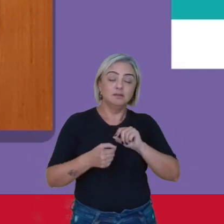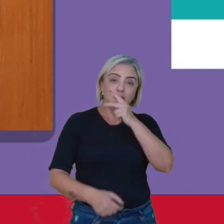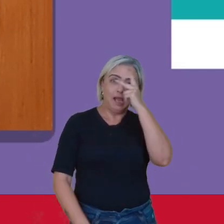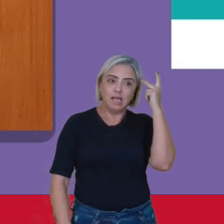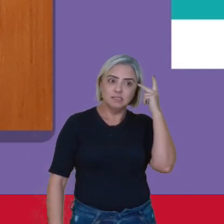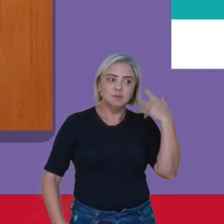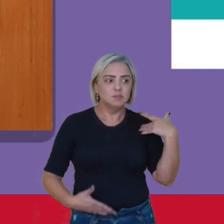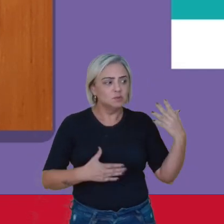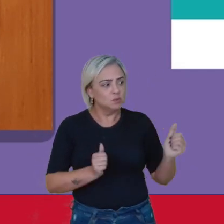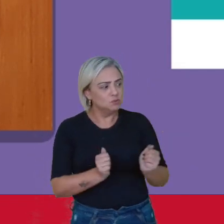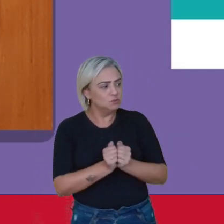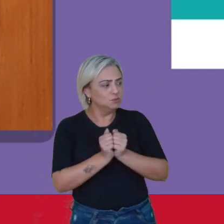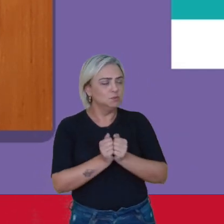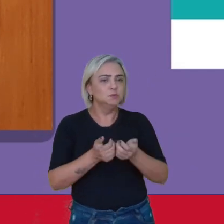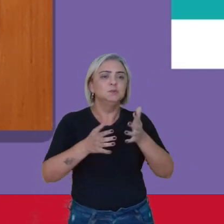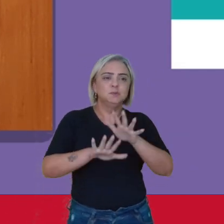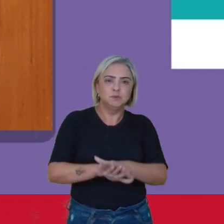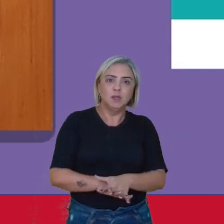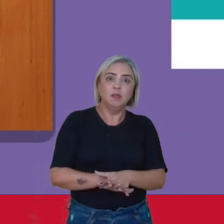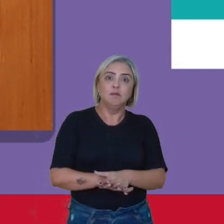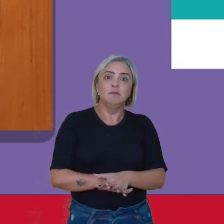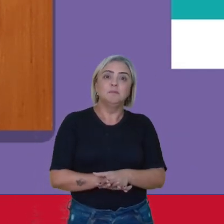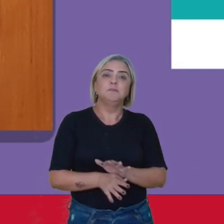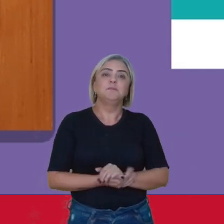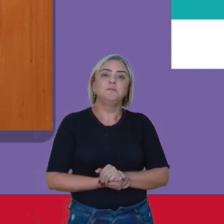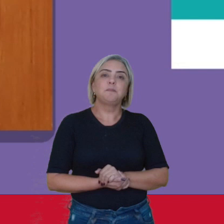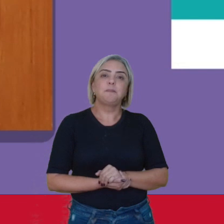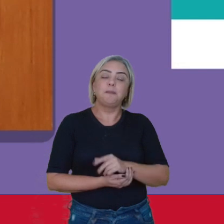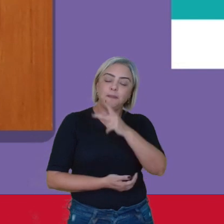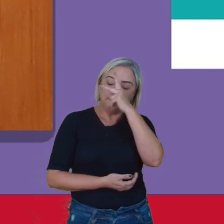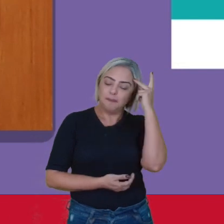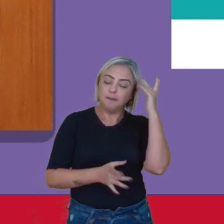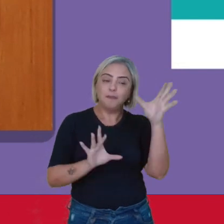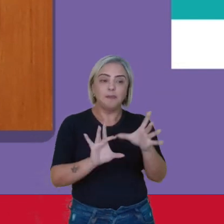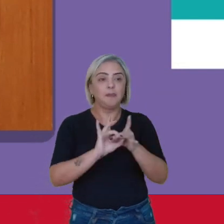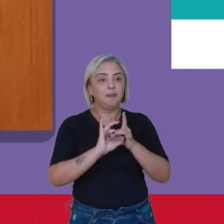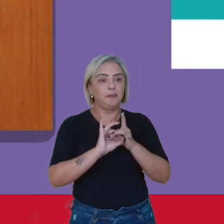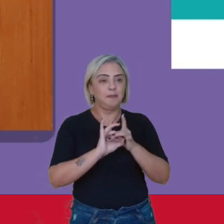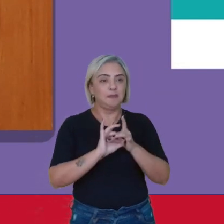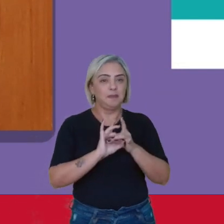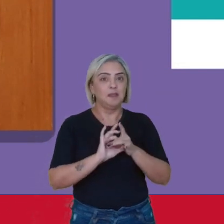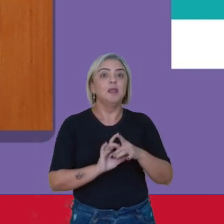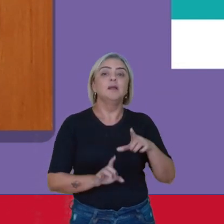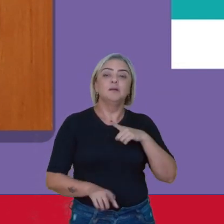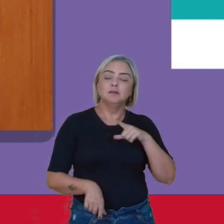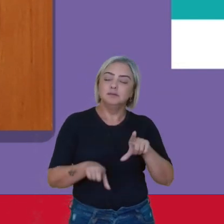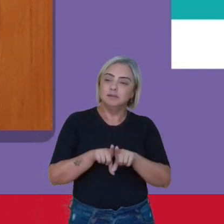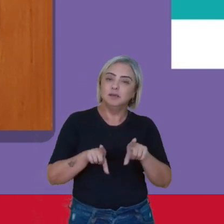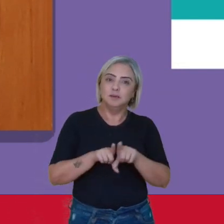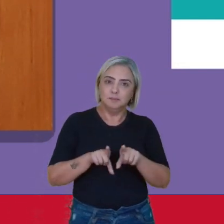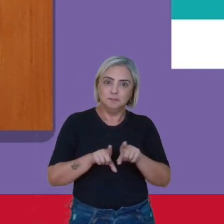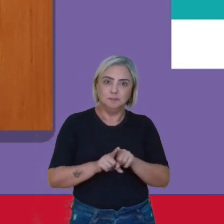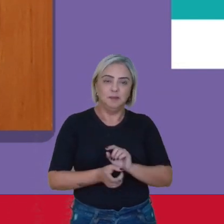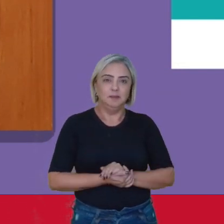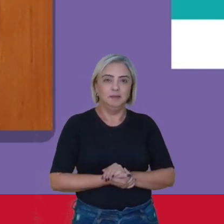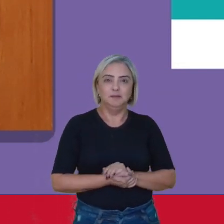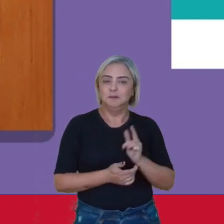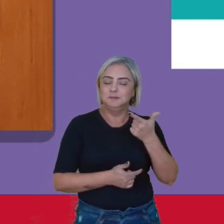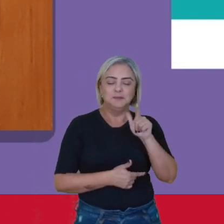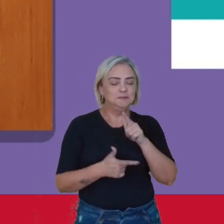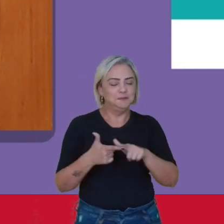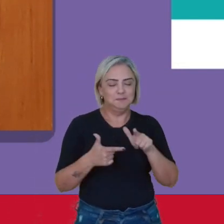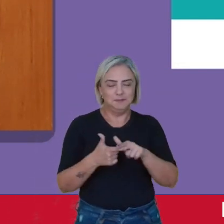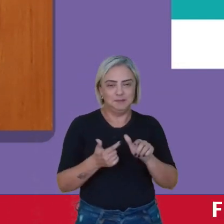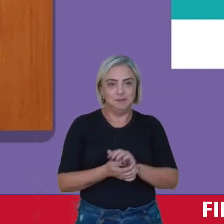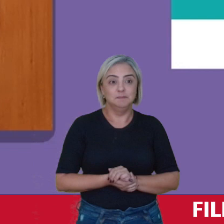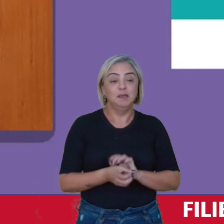para perto, né? Engaja mais, a gente acaba, as pessoas criam um vínculo maior quando a gente também usa para fazer isso, não tem problema.